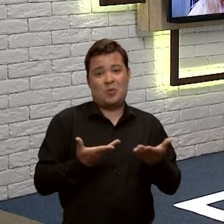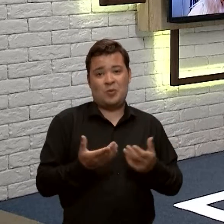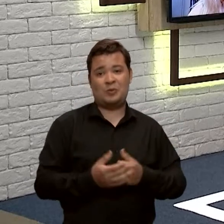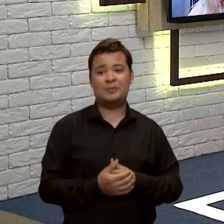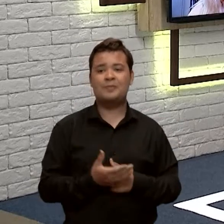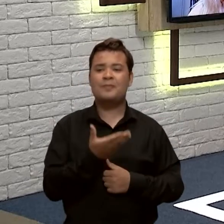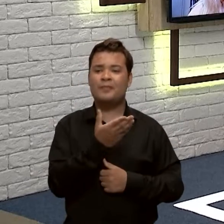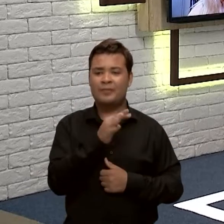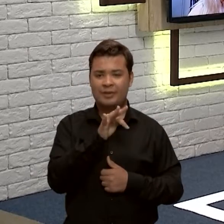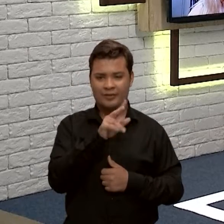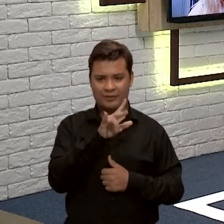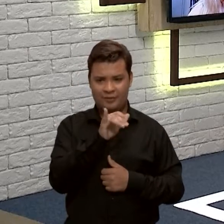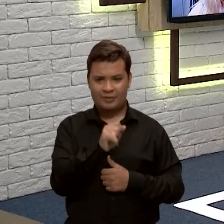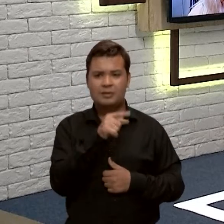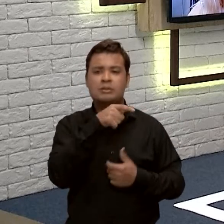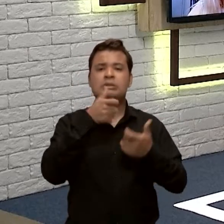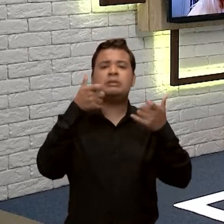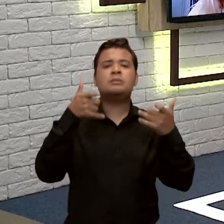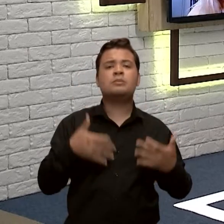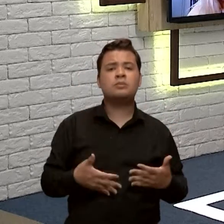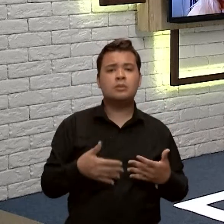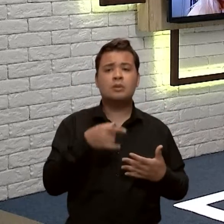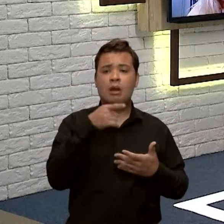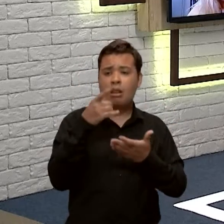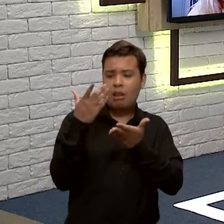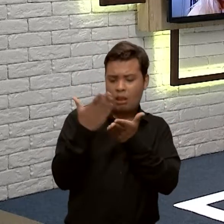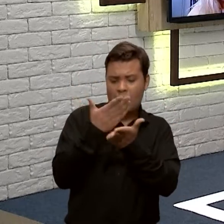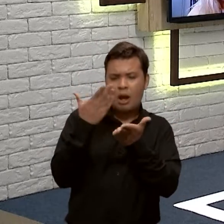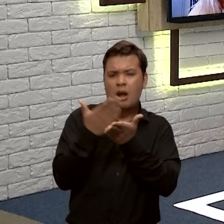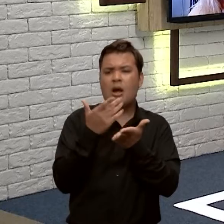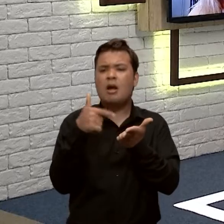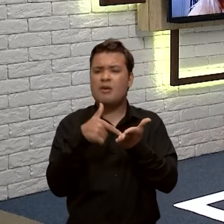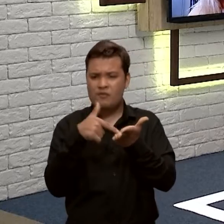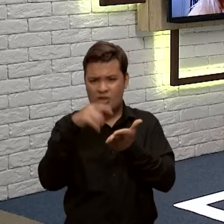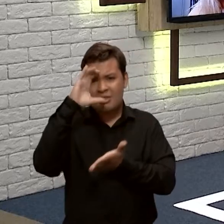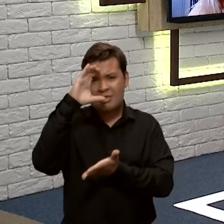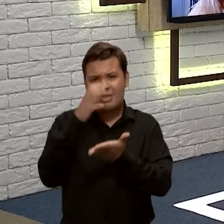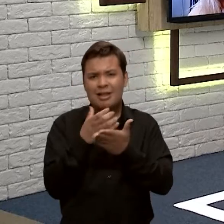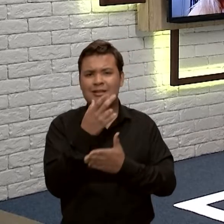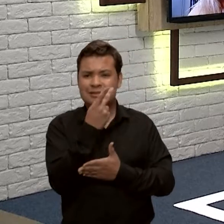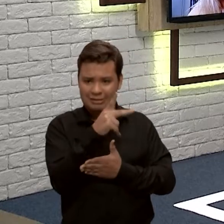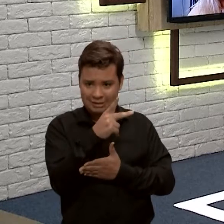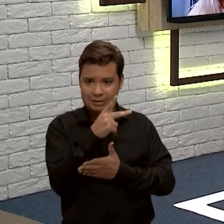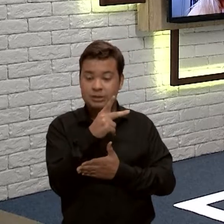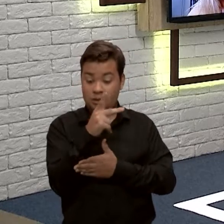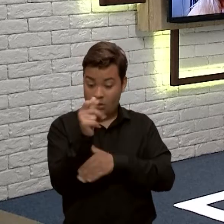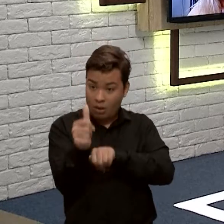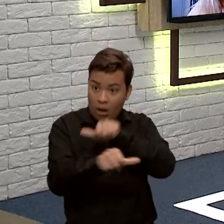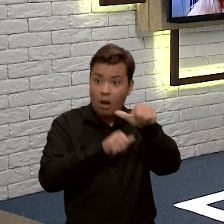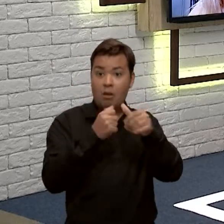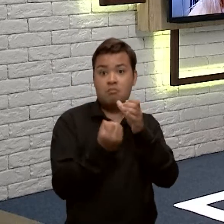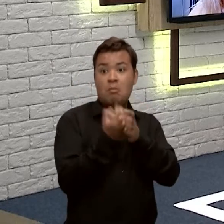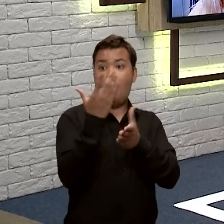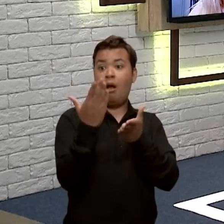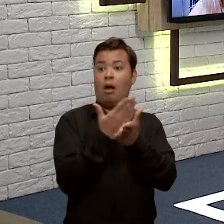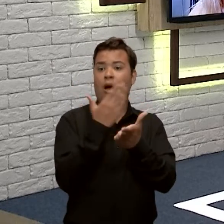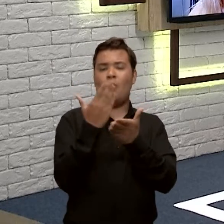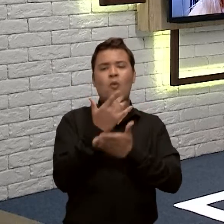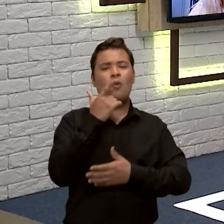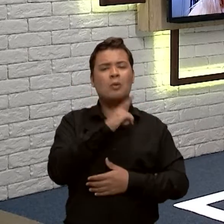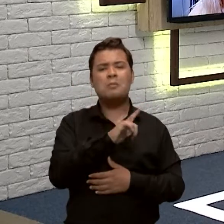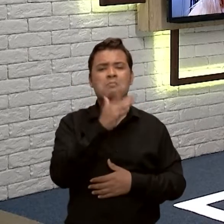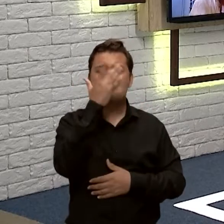Flávia, fala pra gente onde que está disponível o livro, né? A sua tese se transformou em um livro, onde as pessoas